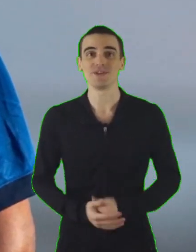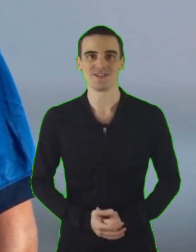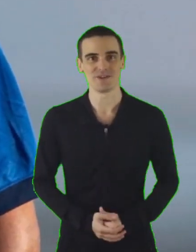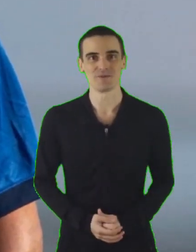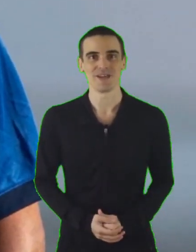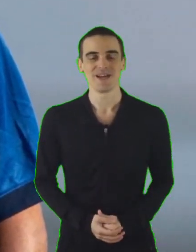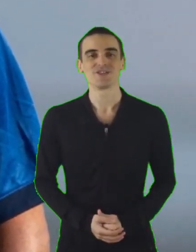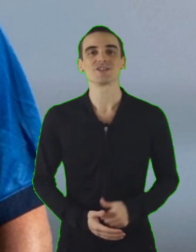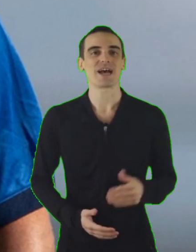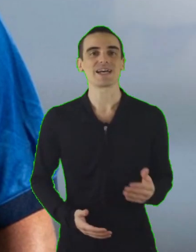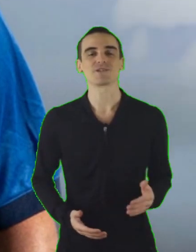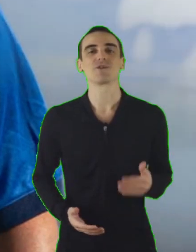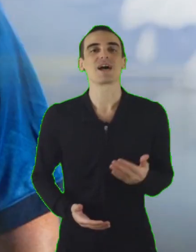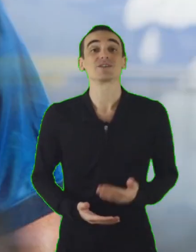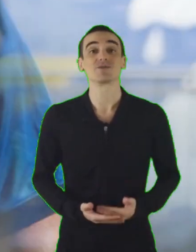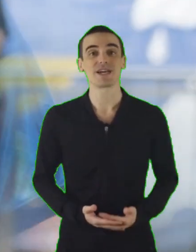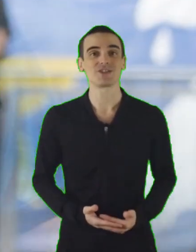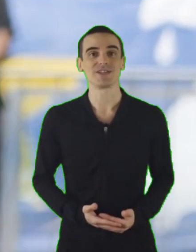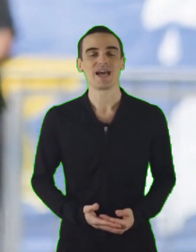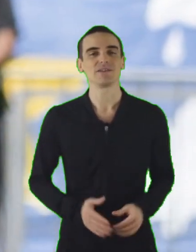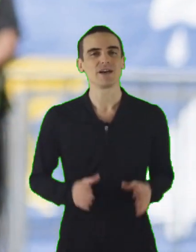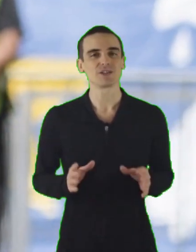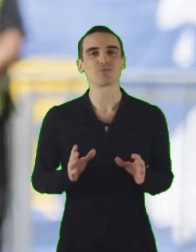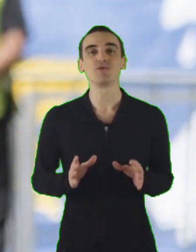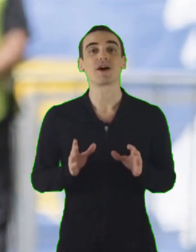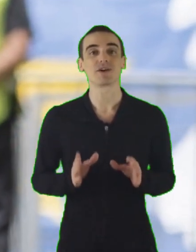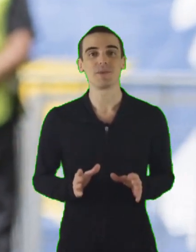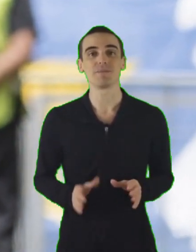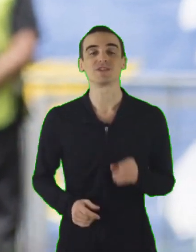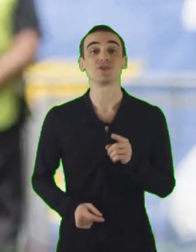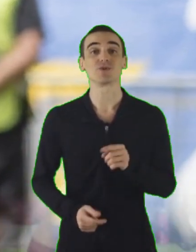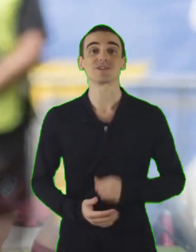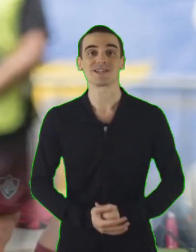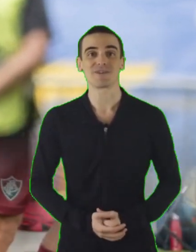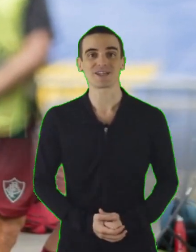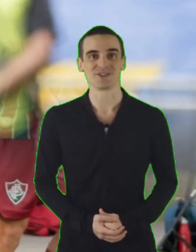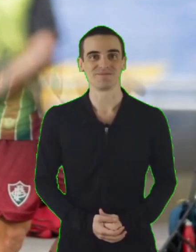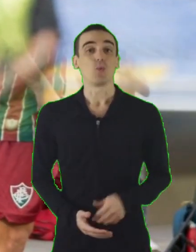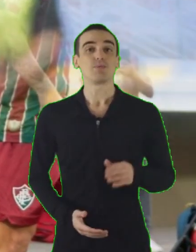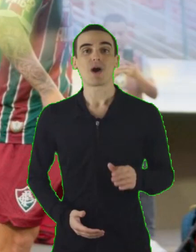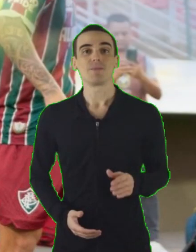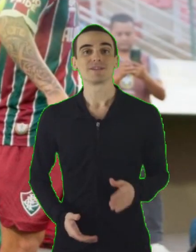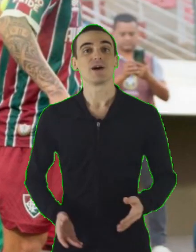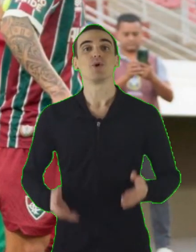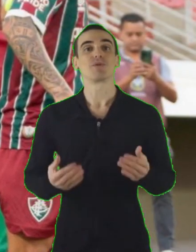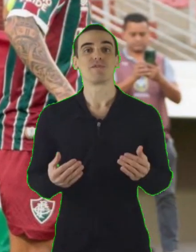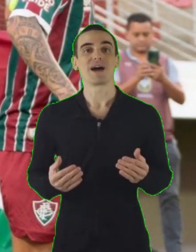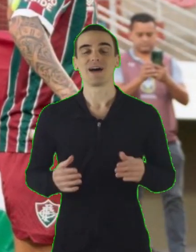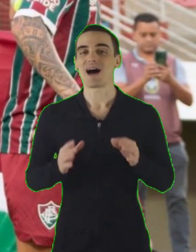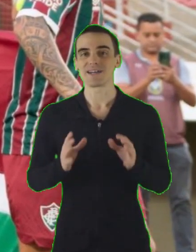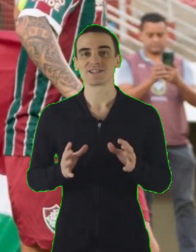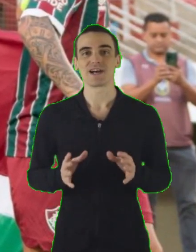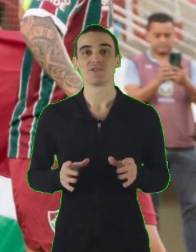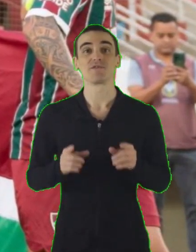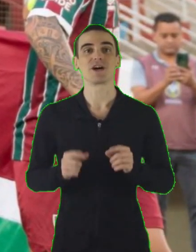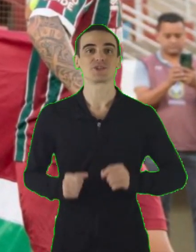acordo para a cessão do jogador. A diretoria do clube gerido por Ronaldo fez o comunicado ao Água Santa e ao staff de Fernando. O